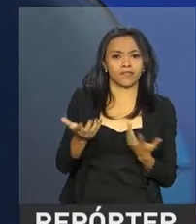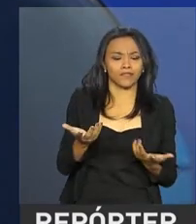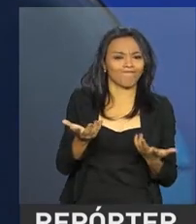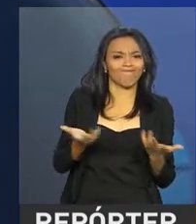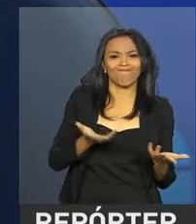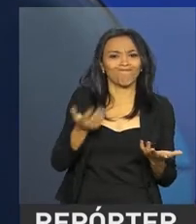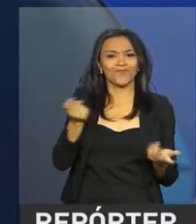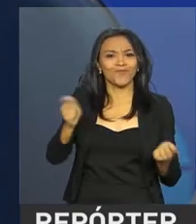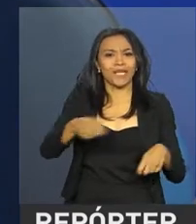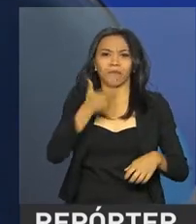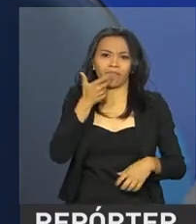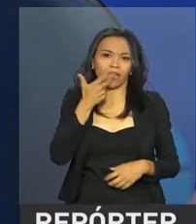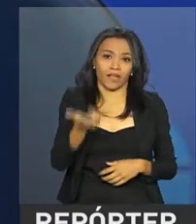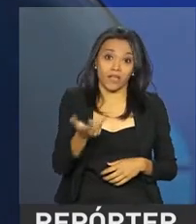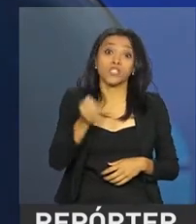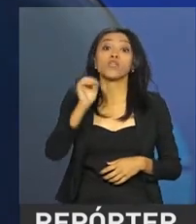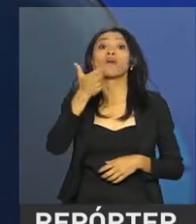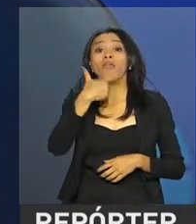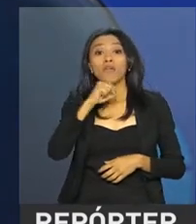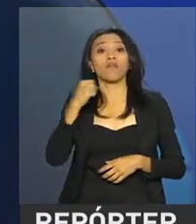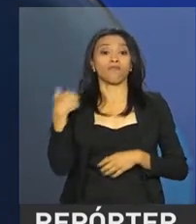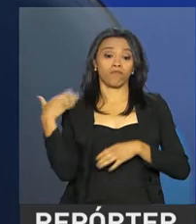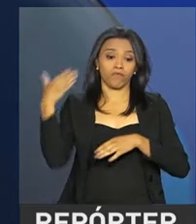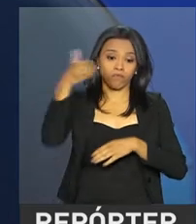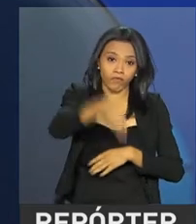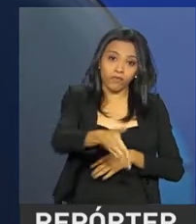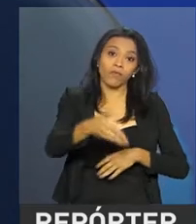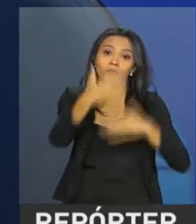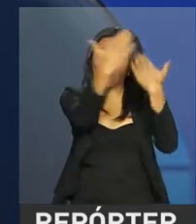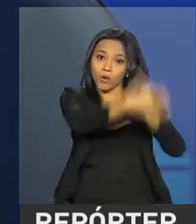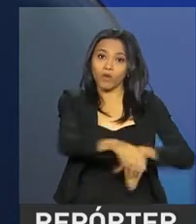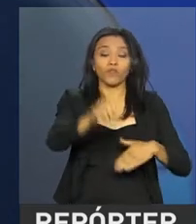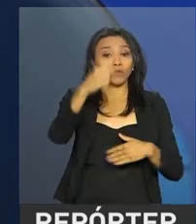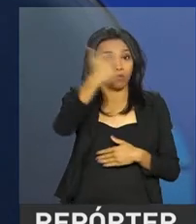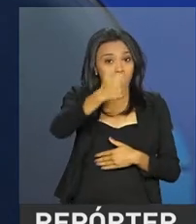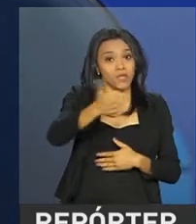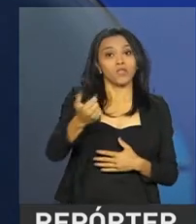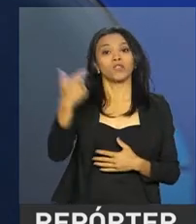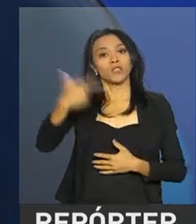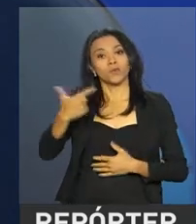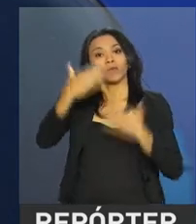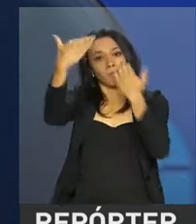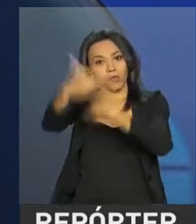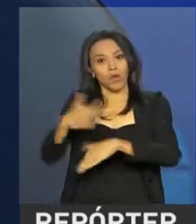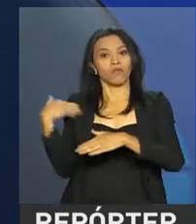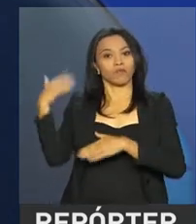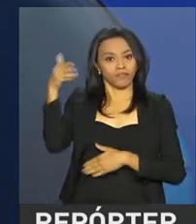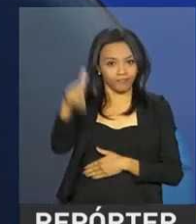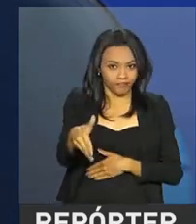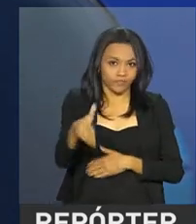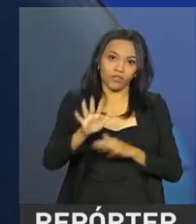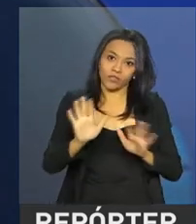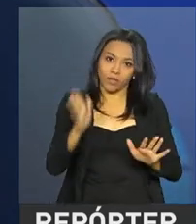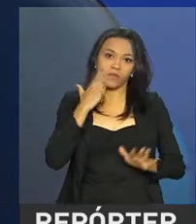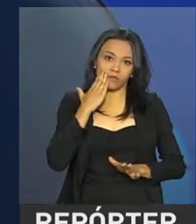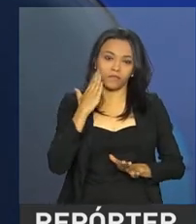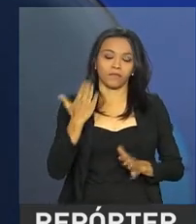em média, dá para falar os que compareceram o primeiro dia de aplicação, o segundo dia de aplicação.